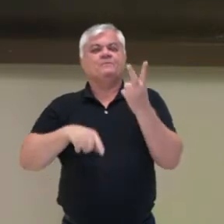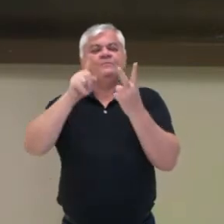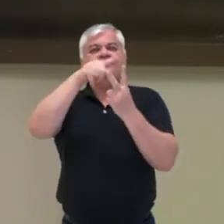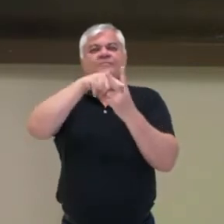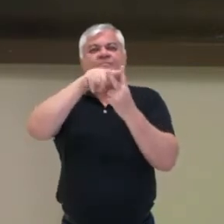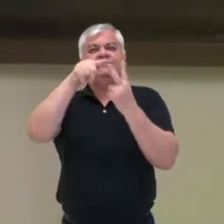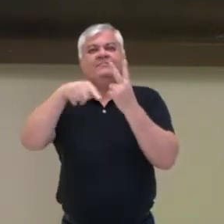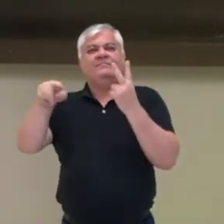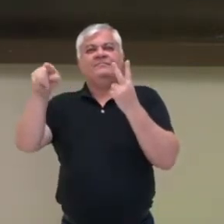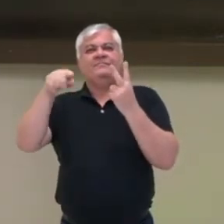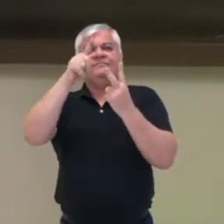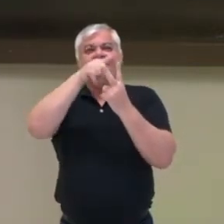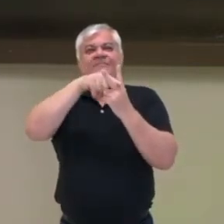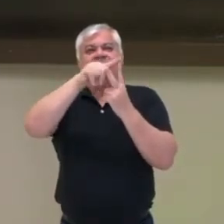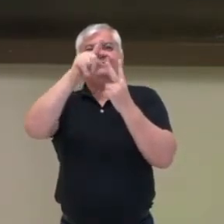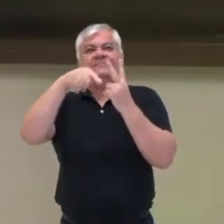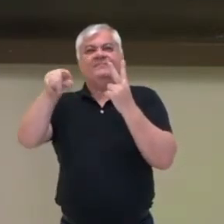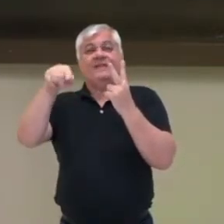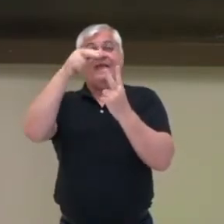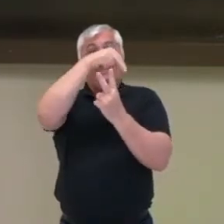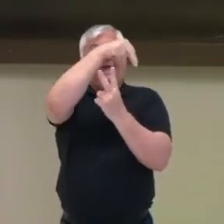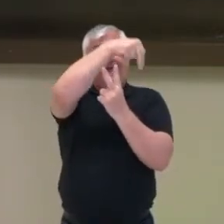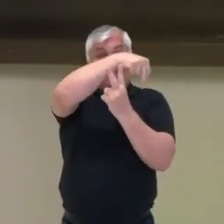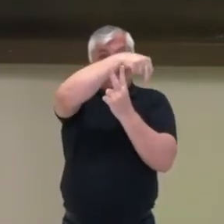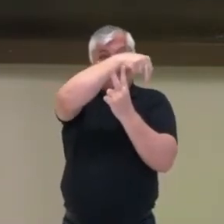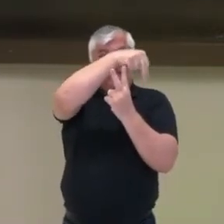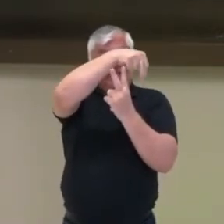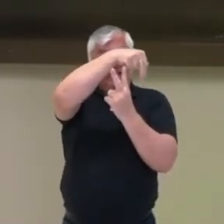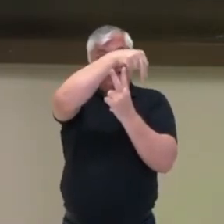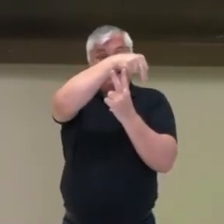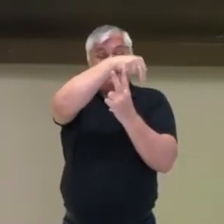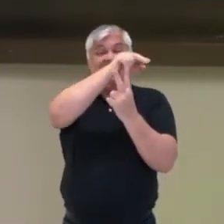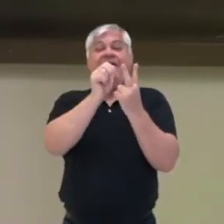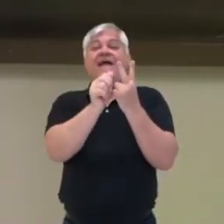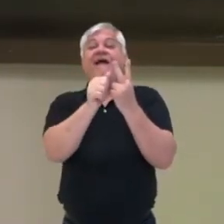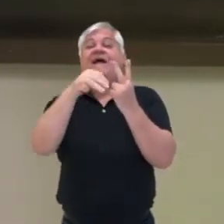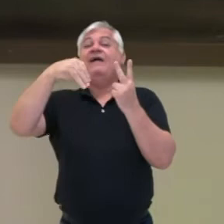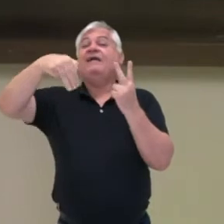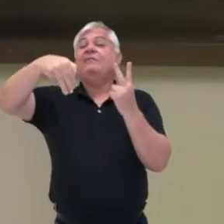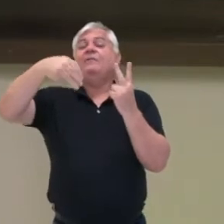Índice, né? O índice refere-se ao denominador.